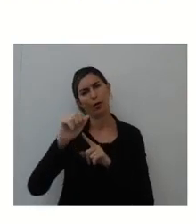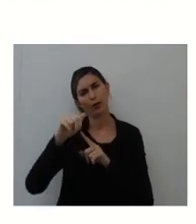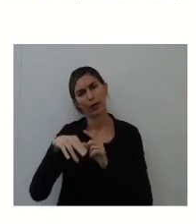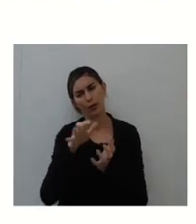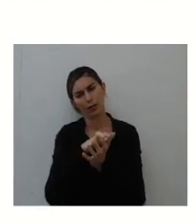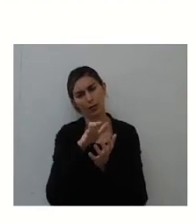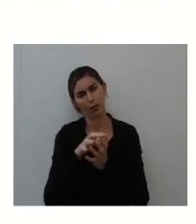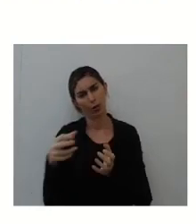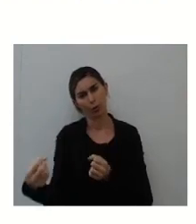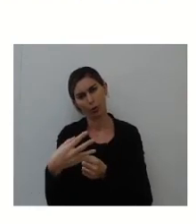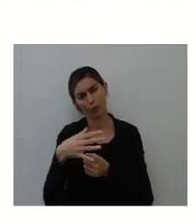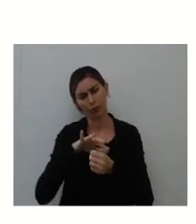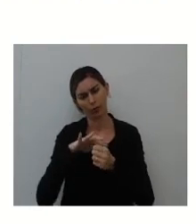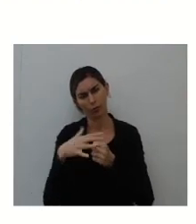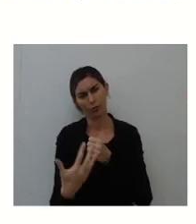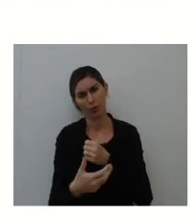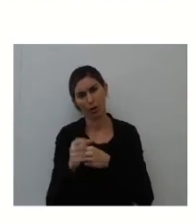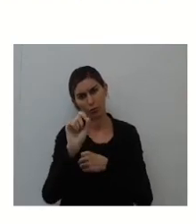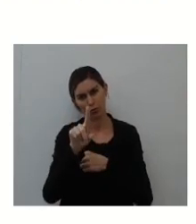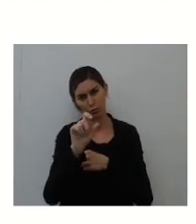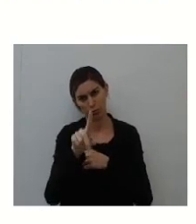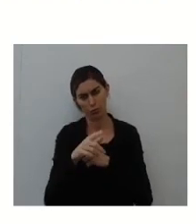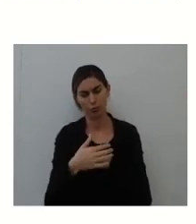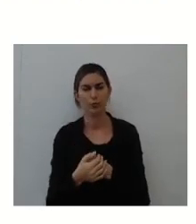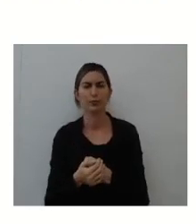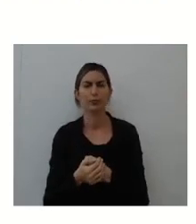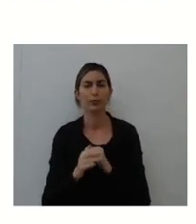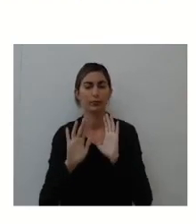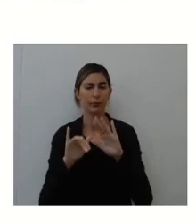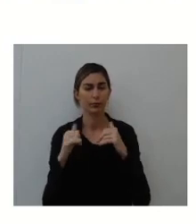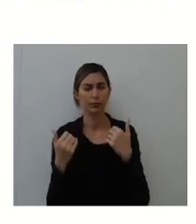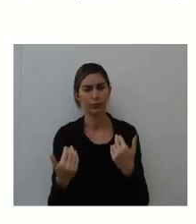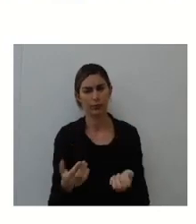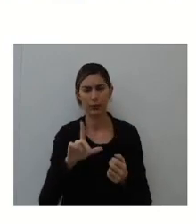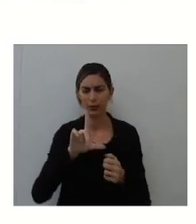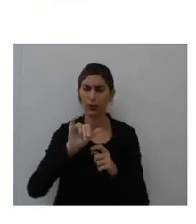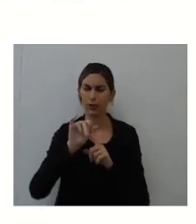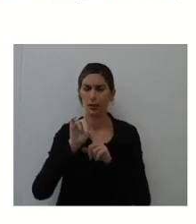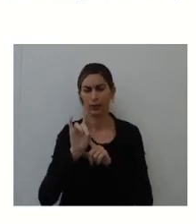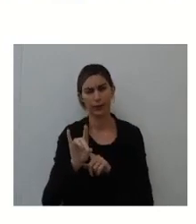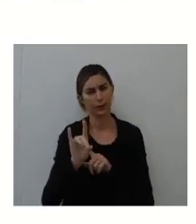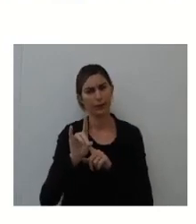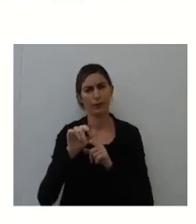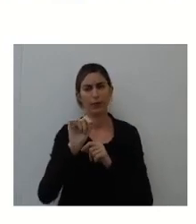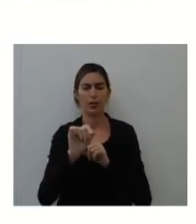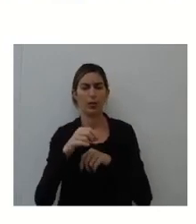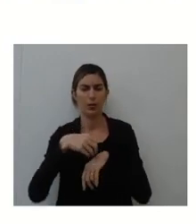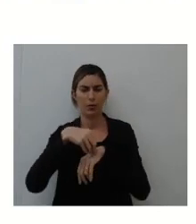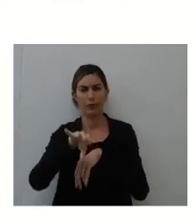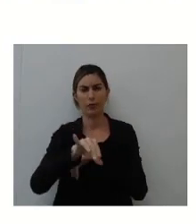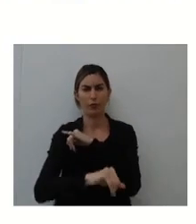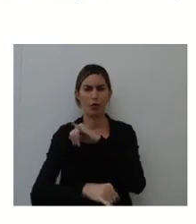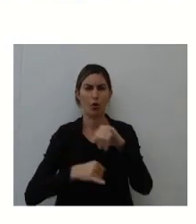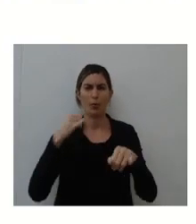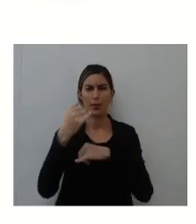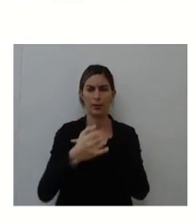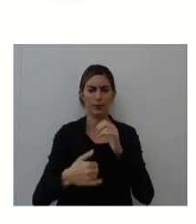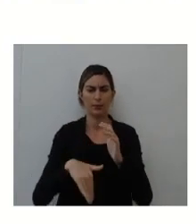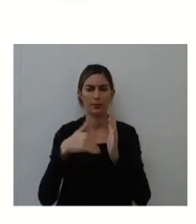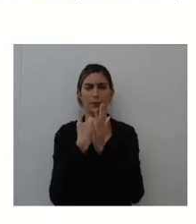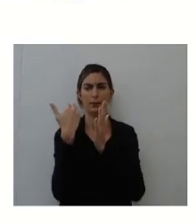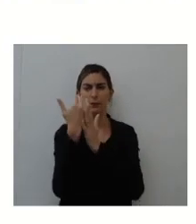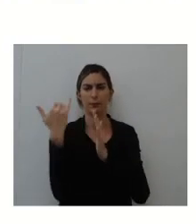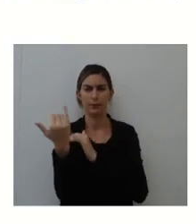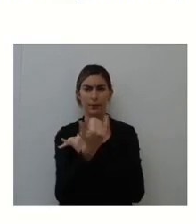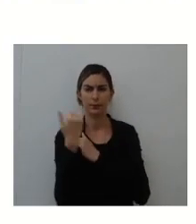novo coronavírus, que está na cor azul. Então, na verdade, o lead é aquilo que traz as informações mais importantes